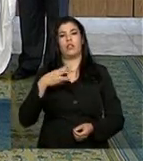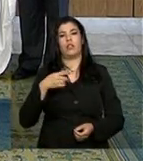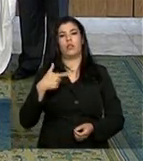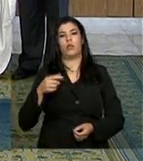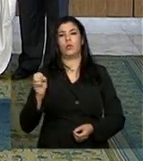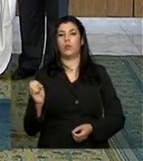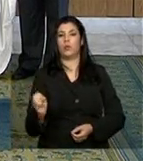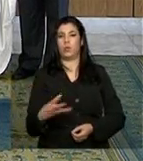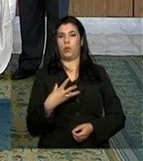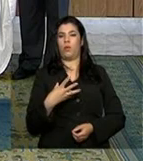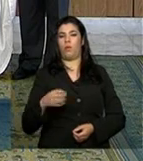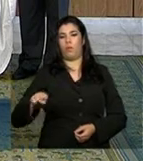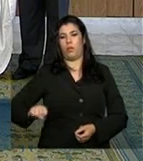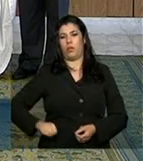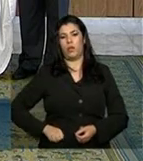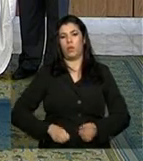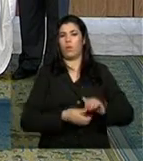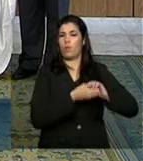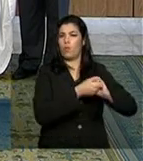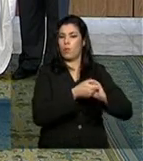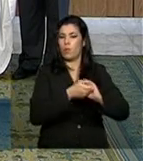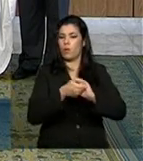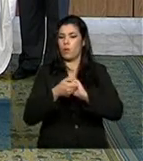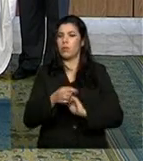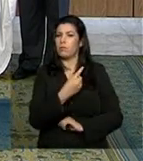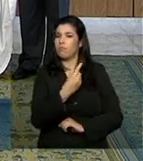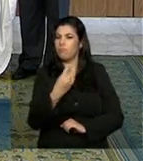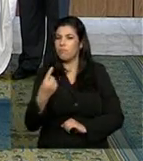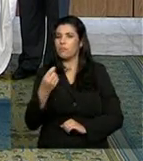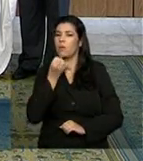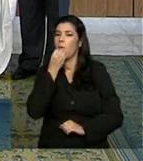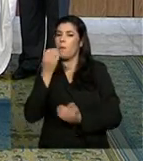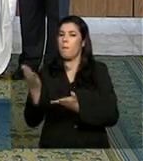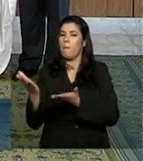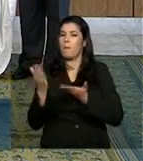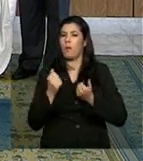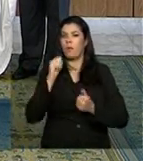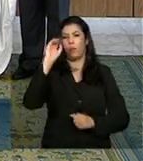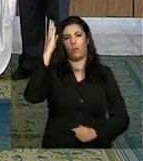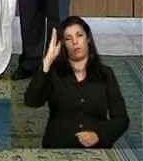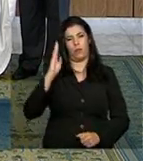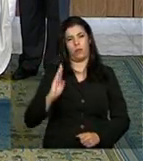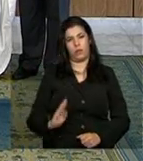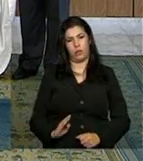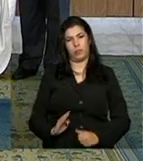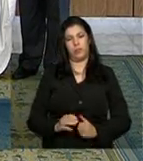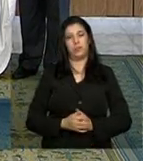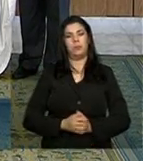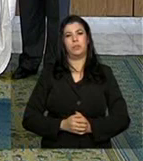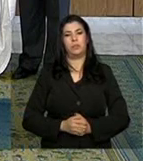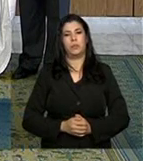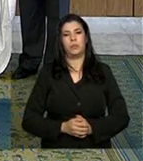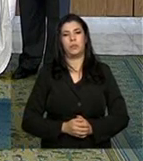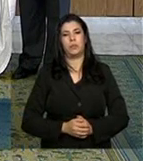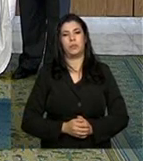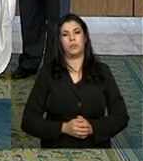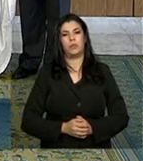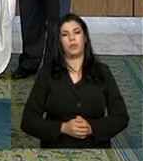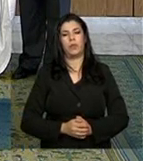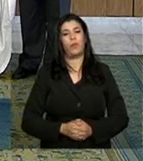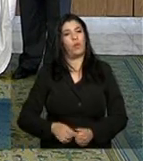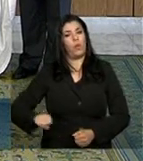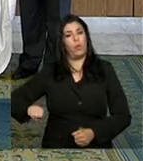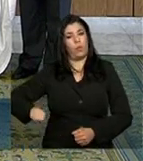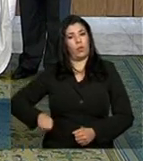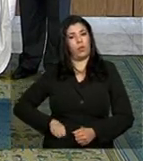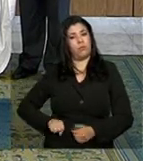embaixadores, cumprimenta cada embaixador, desejando a eles boas-vindas ao país. O embaixador apresenta